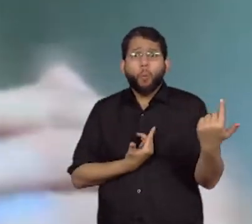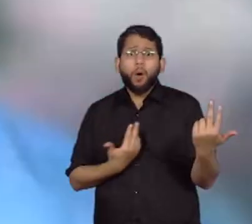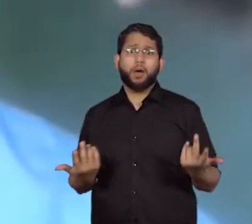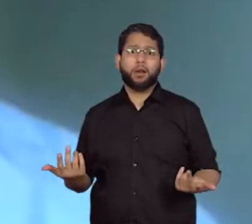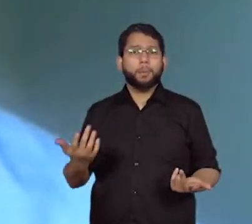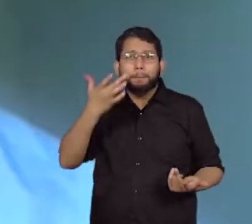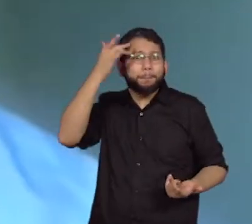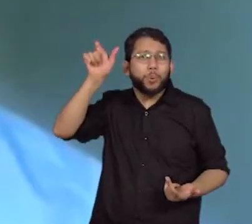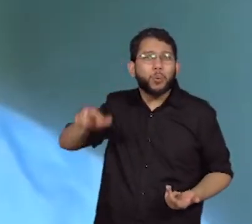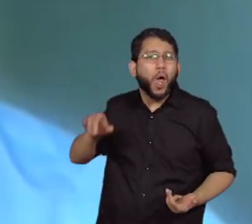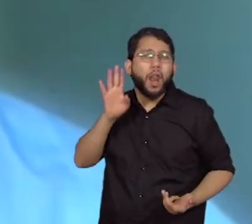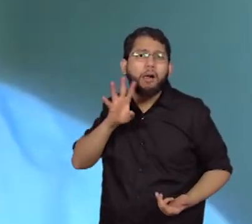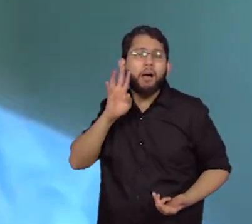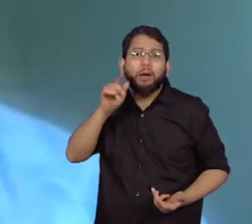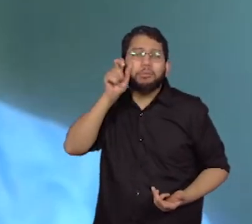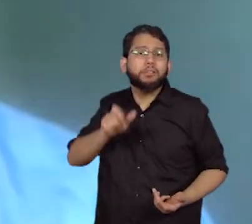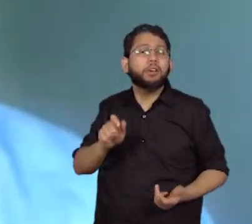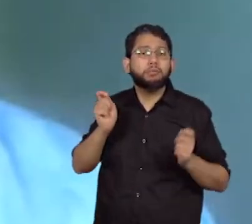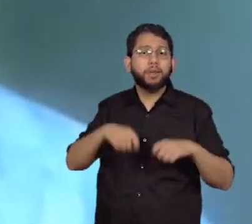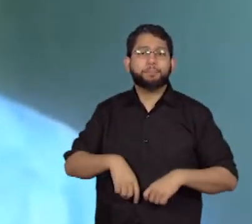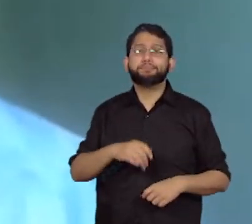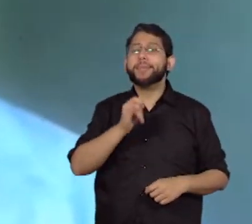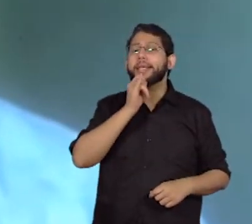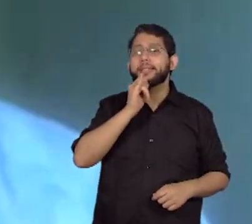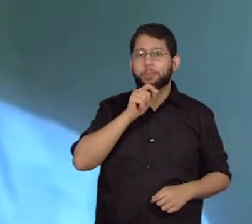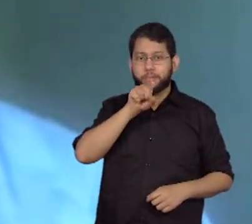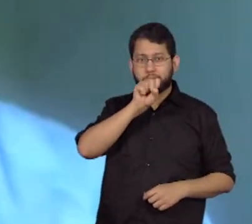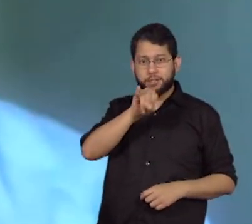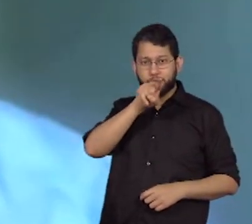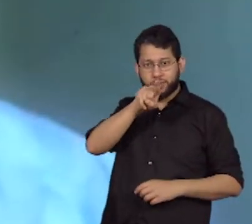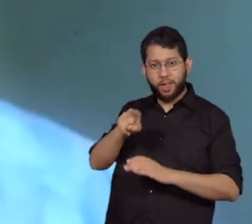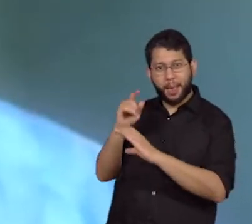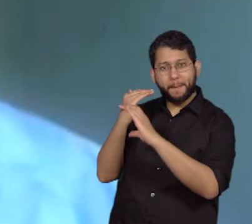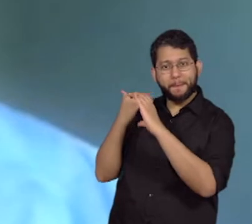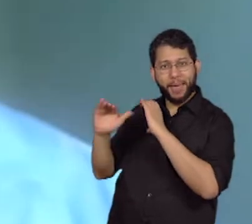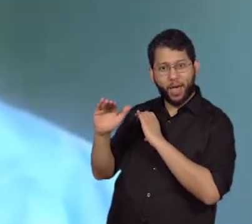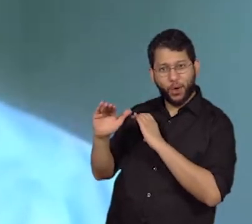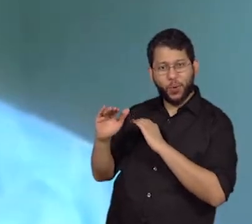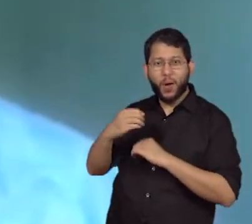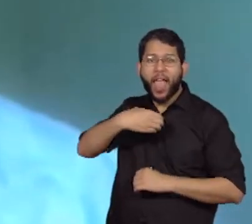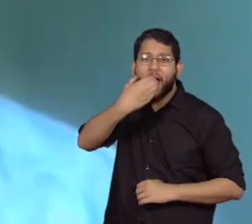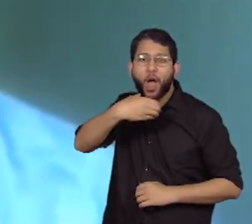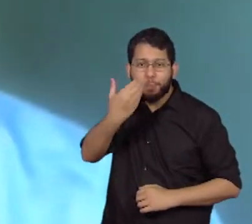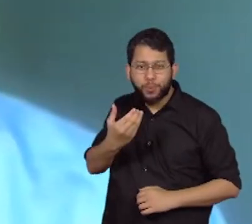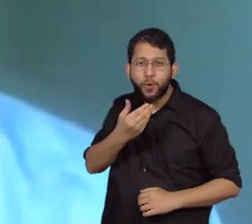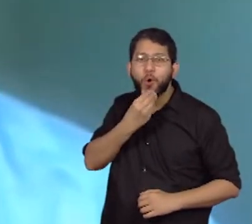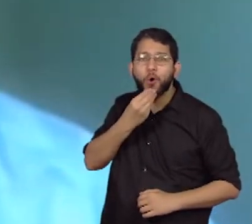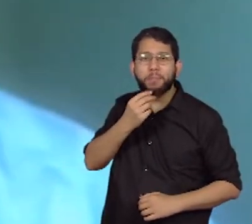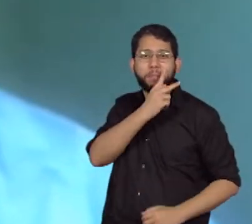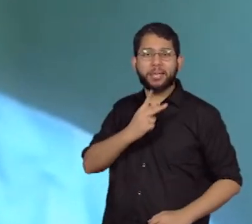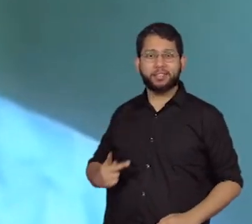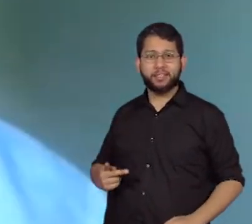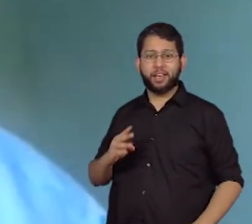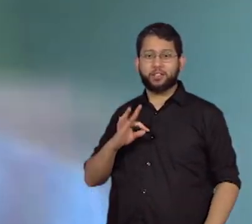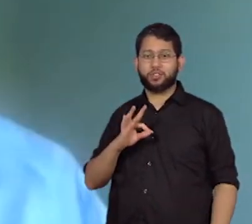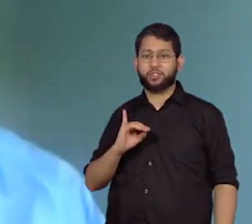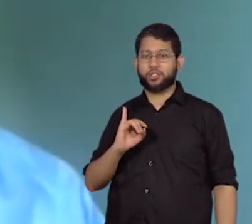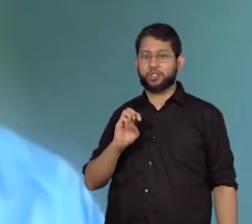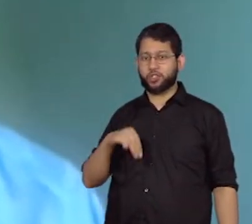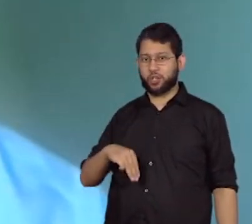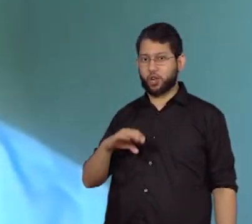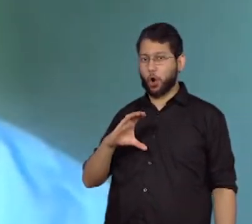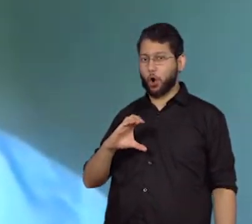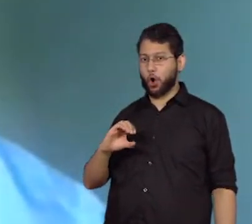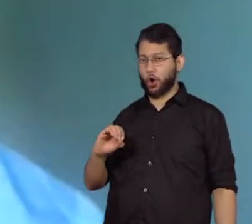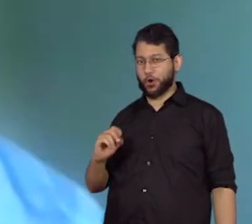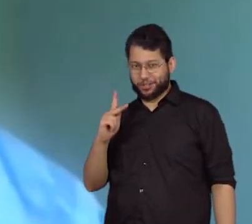muito bacana, que é muito interessante. Se você mandar um e-mail pro Tim Cook, presidente da Apple,